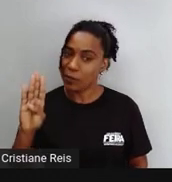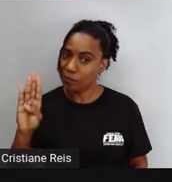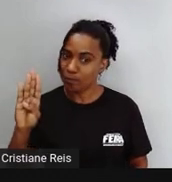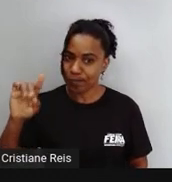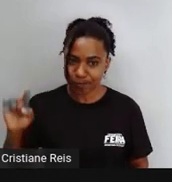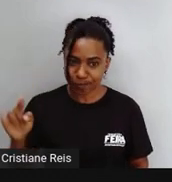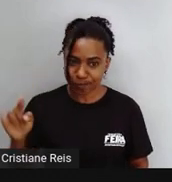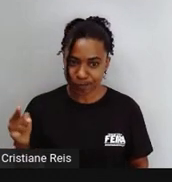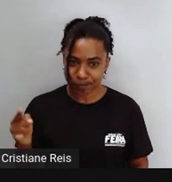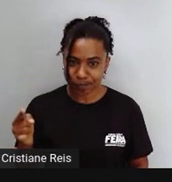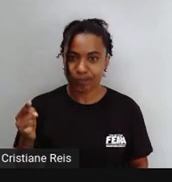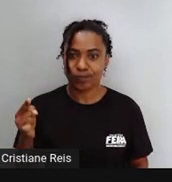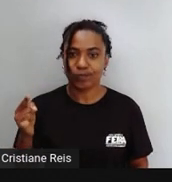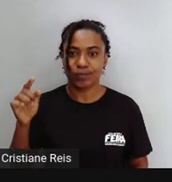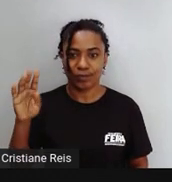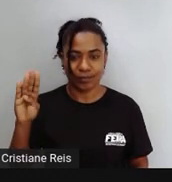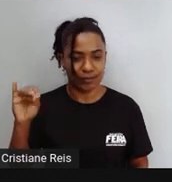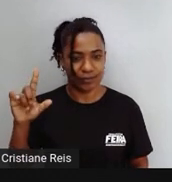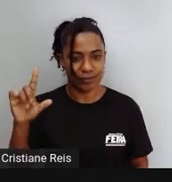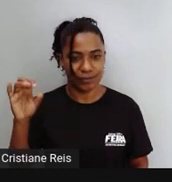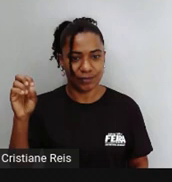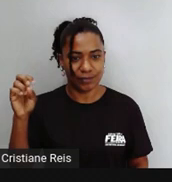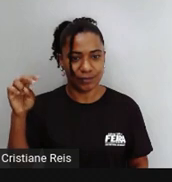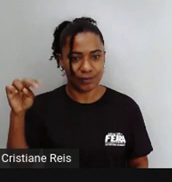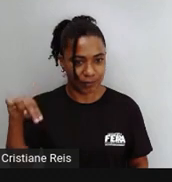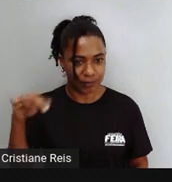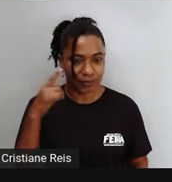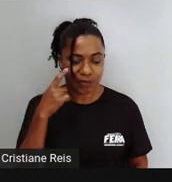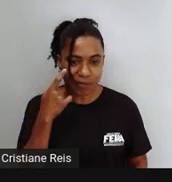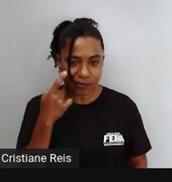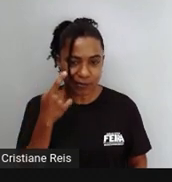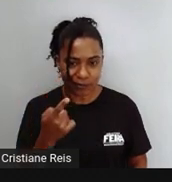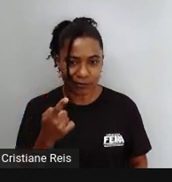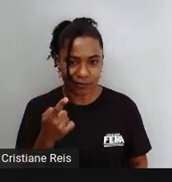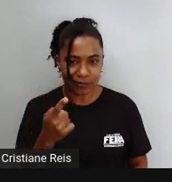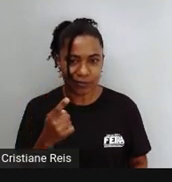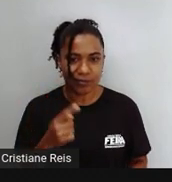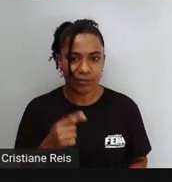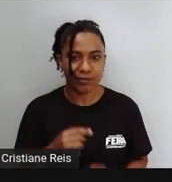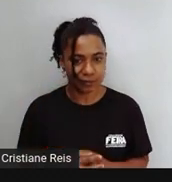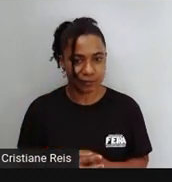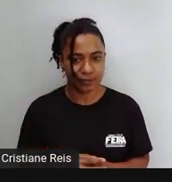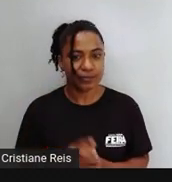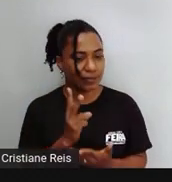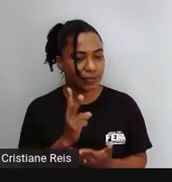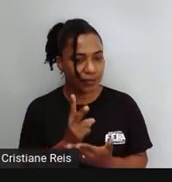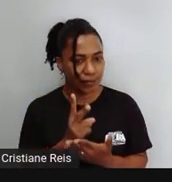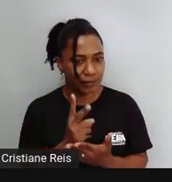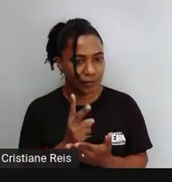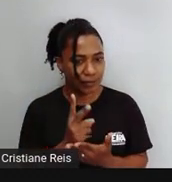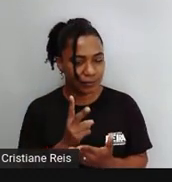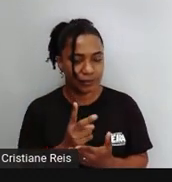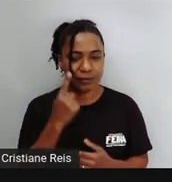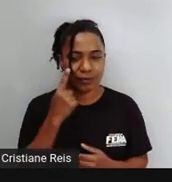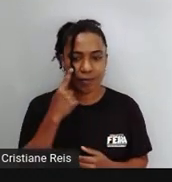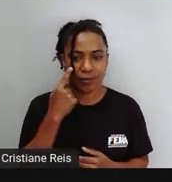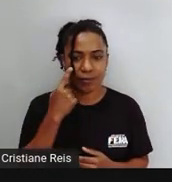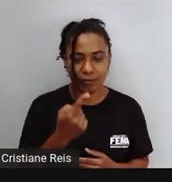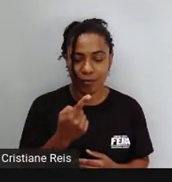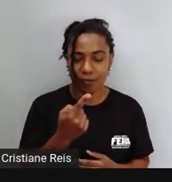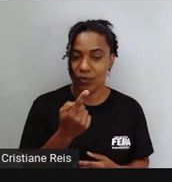sucessivamente. Observem que para fazer uma dezena com unidade, basta você colocar o nome da